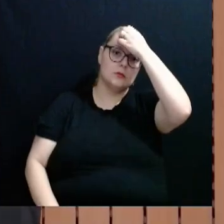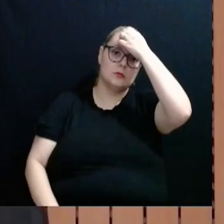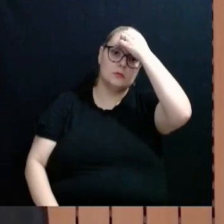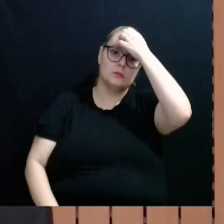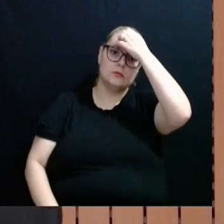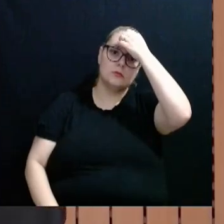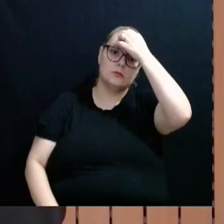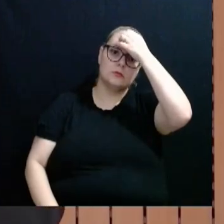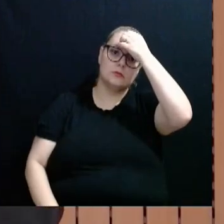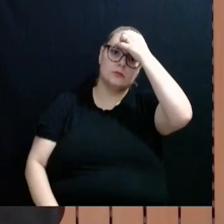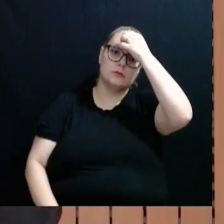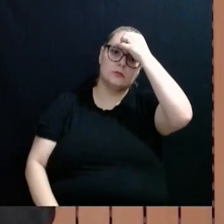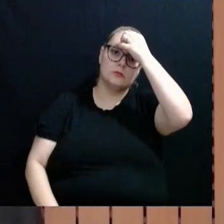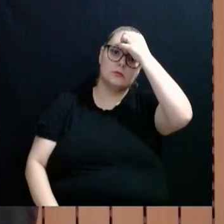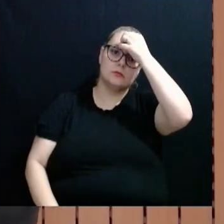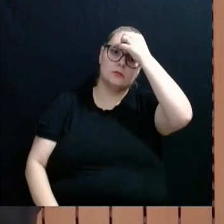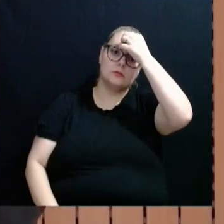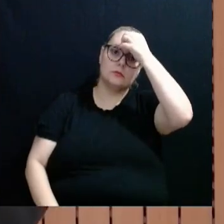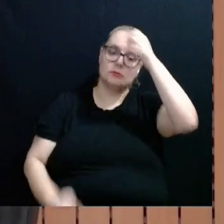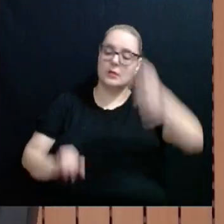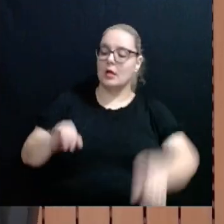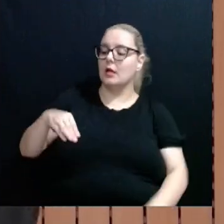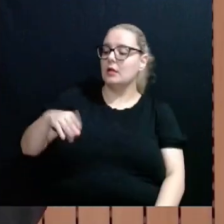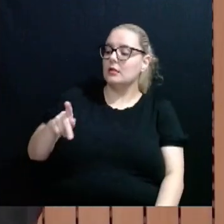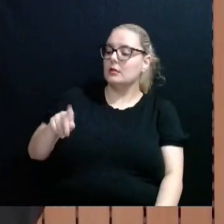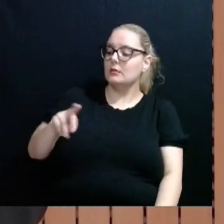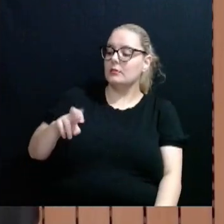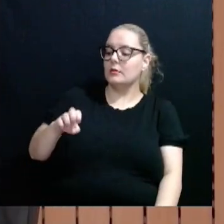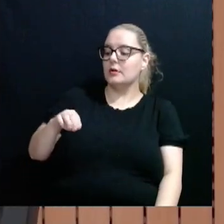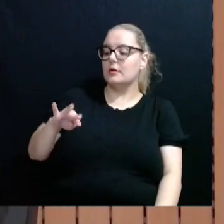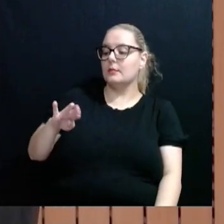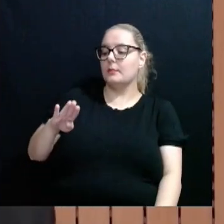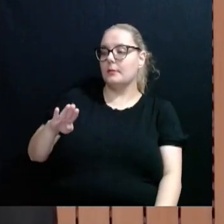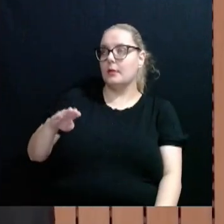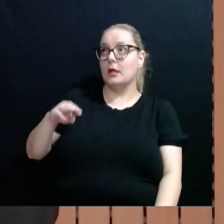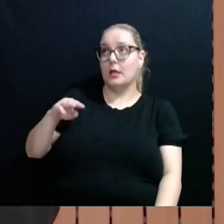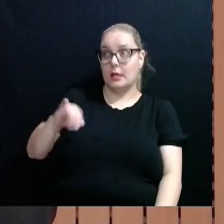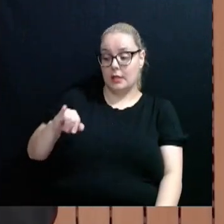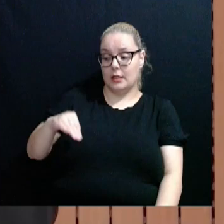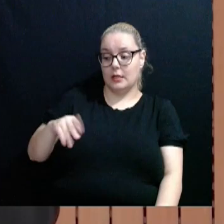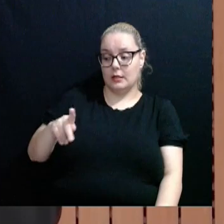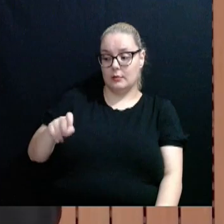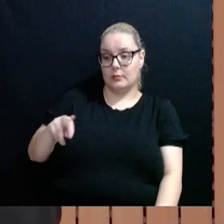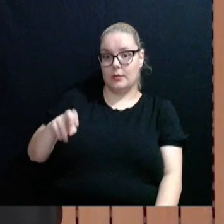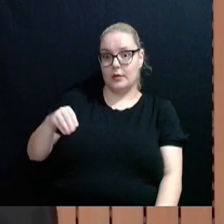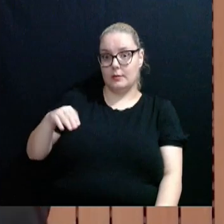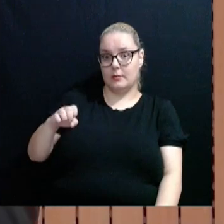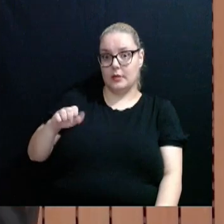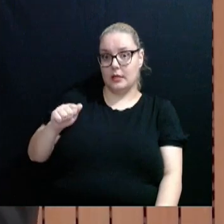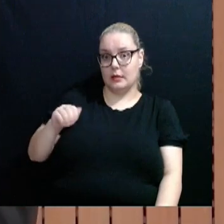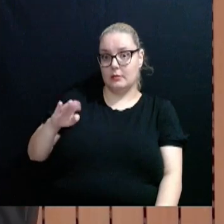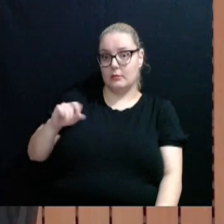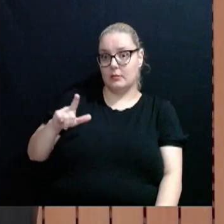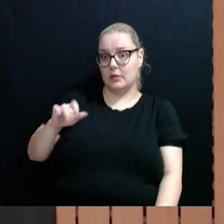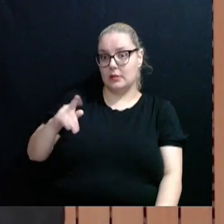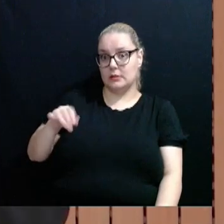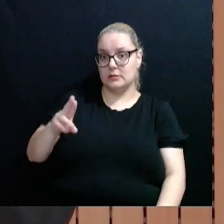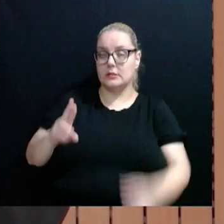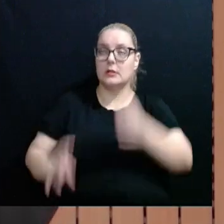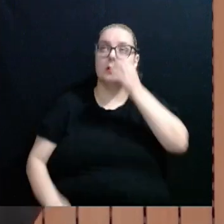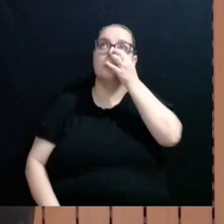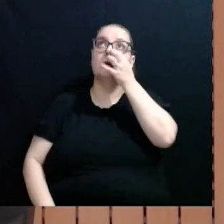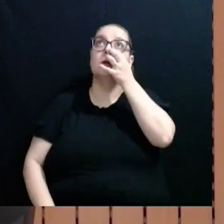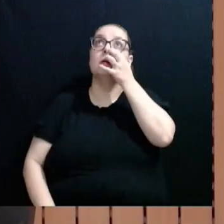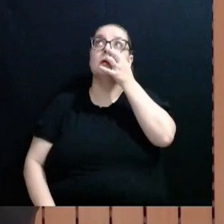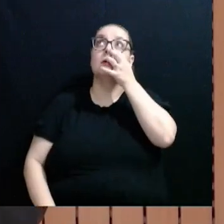impermeabilização, tecnicamente, tem situações que eu não posso abrir mão, eu tenho que impermeabilizar, né? O